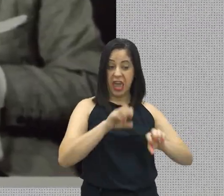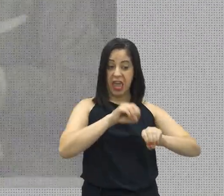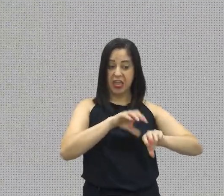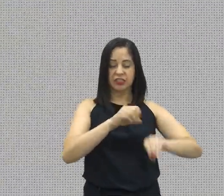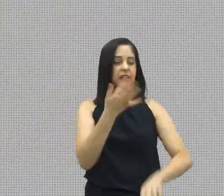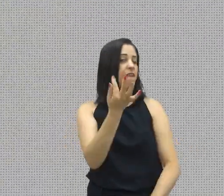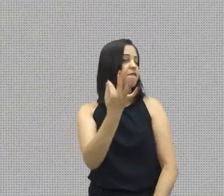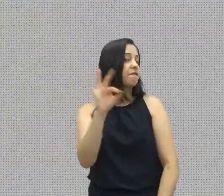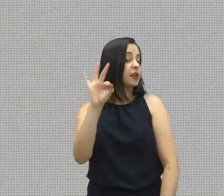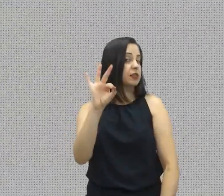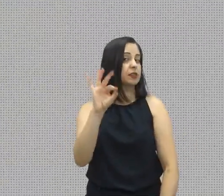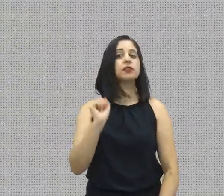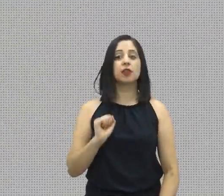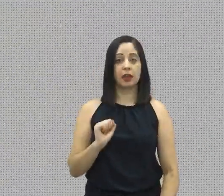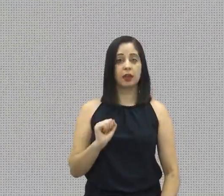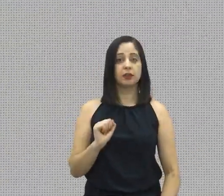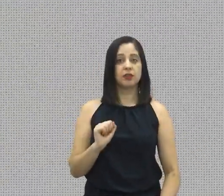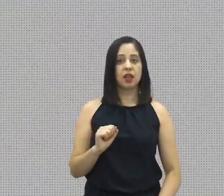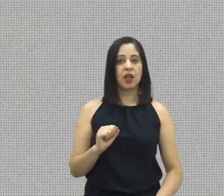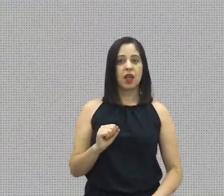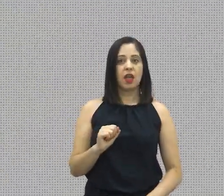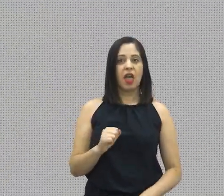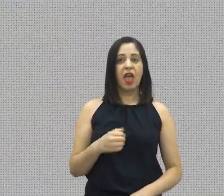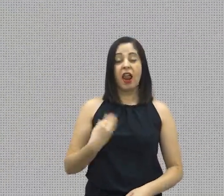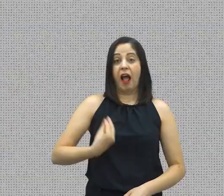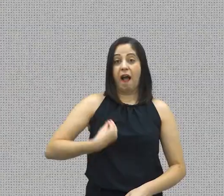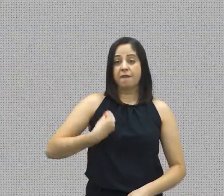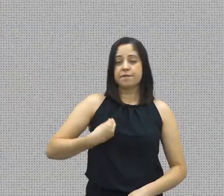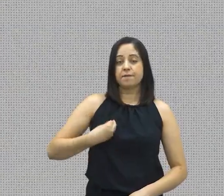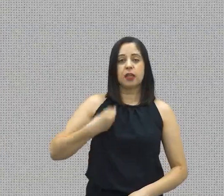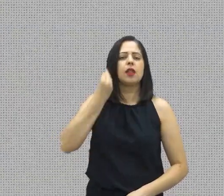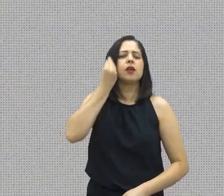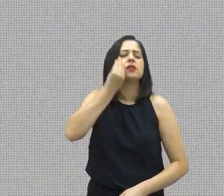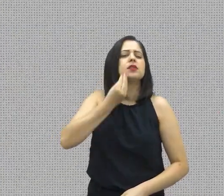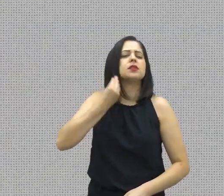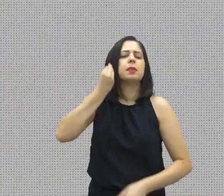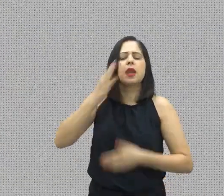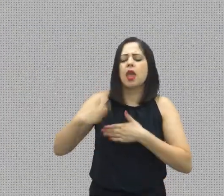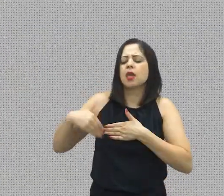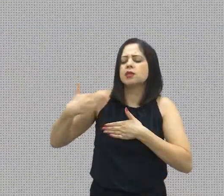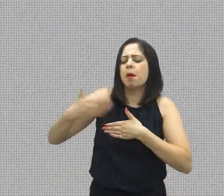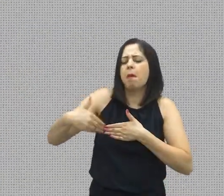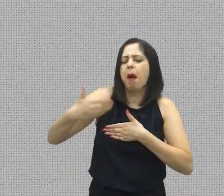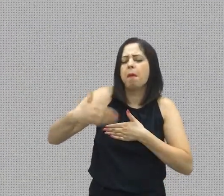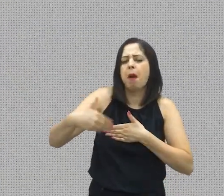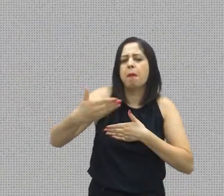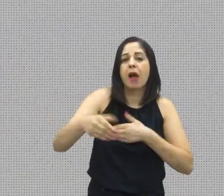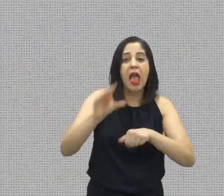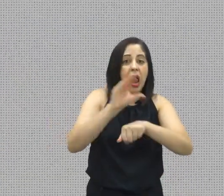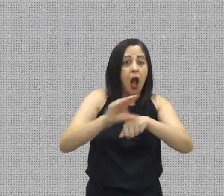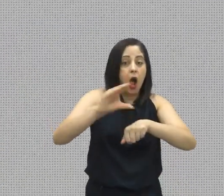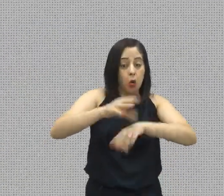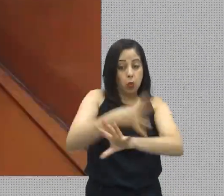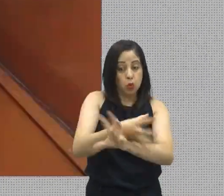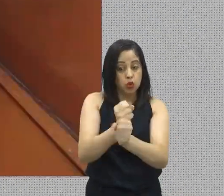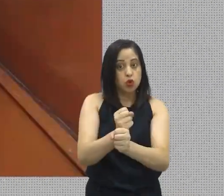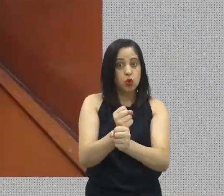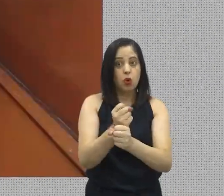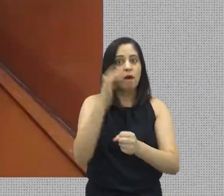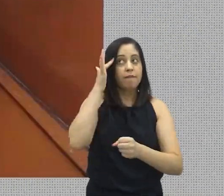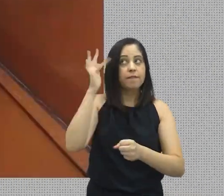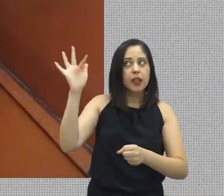francês. Na vida acadêmica, tinha uma lista extensa. À frente do seu tempo, se formou em diversos cursos,